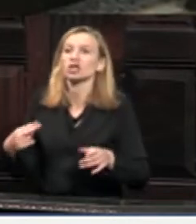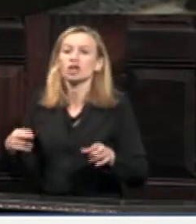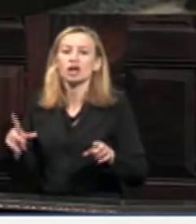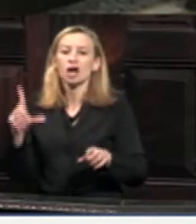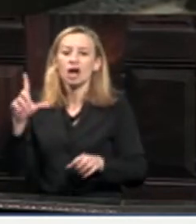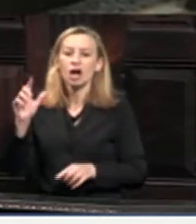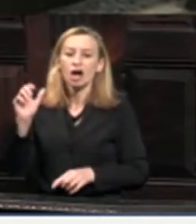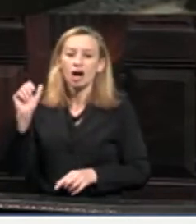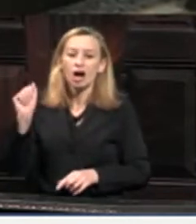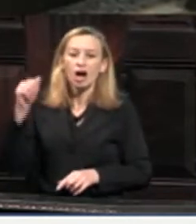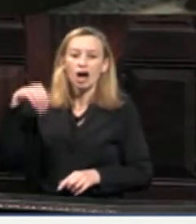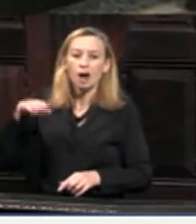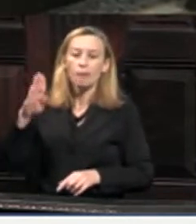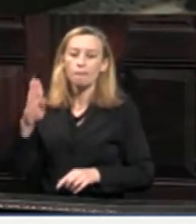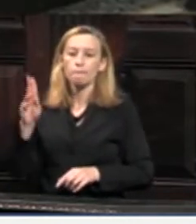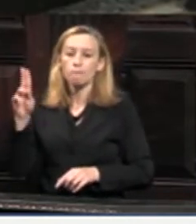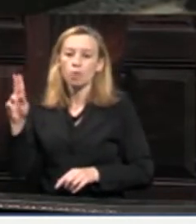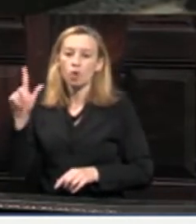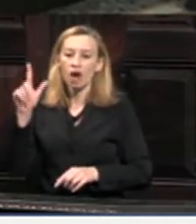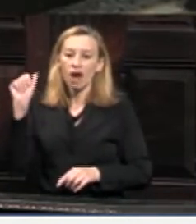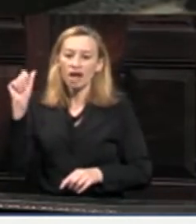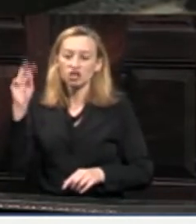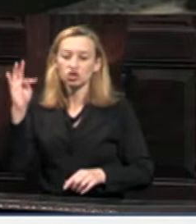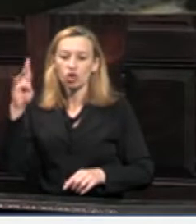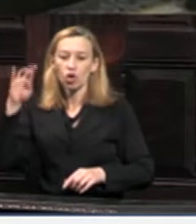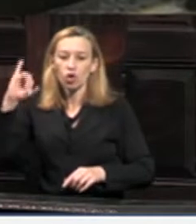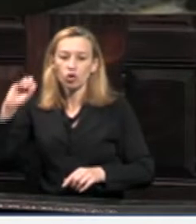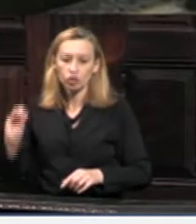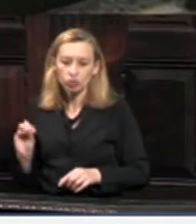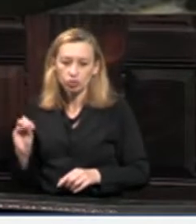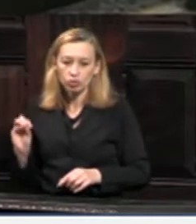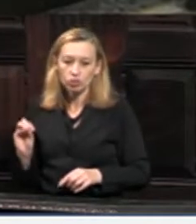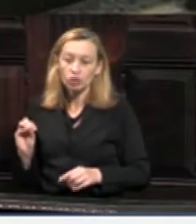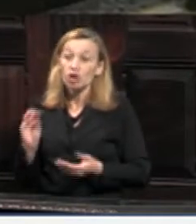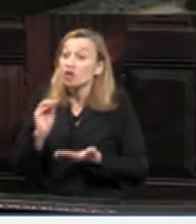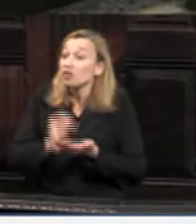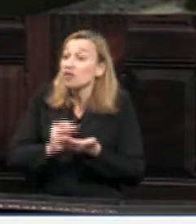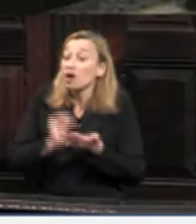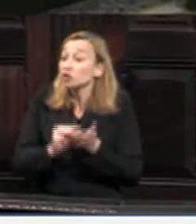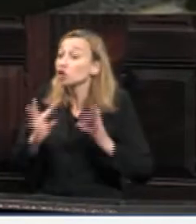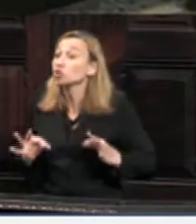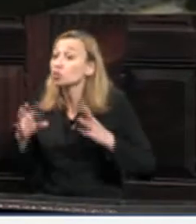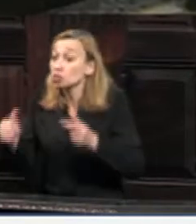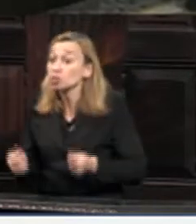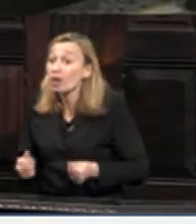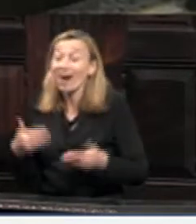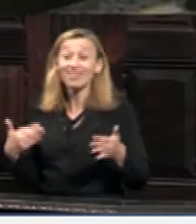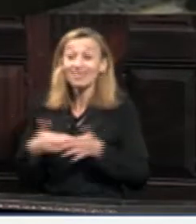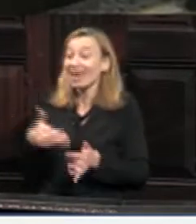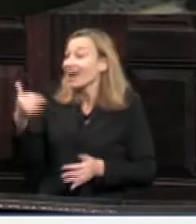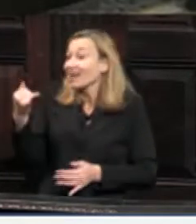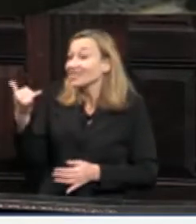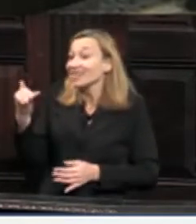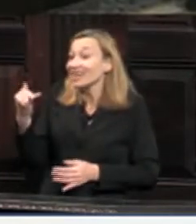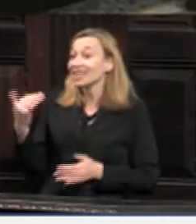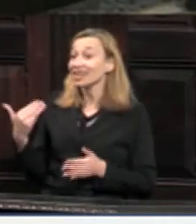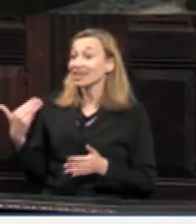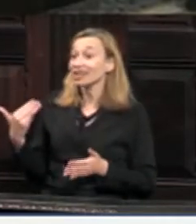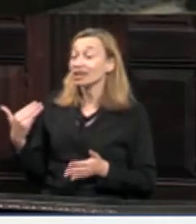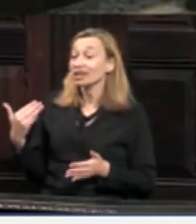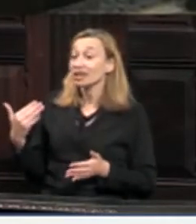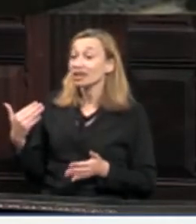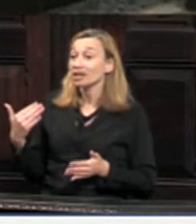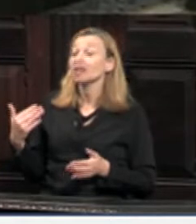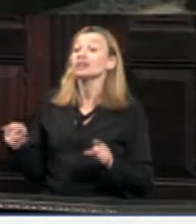gente foca, a gente volta a dar a caneta com tinta ao profissional médico. Eu andei em vários hospitais